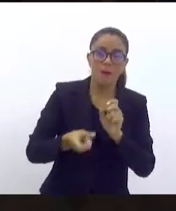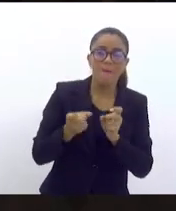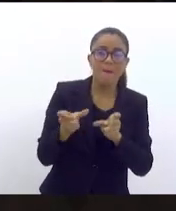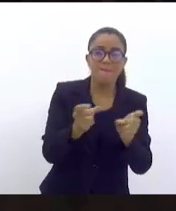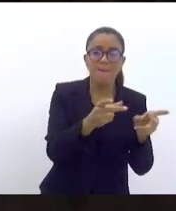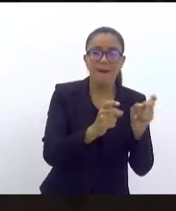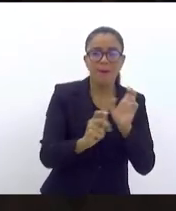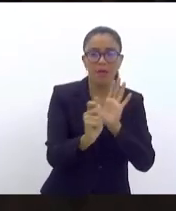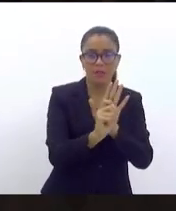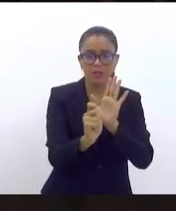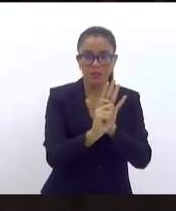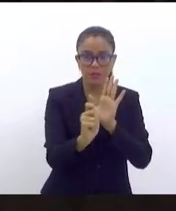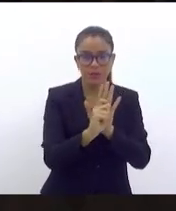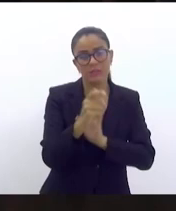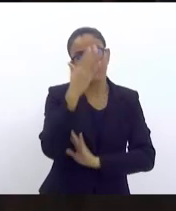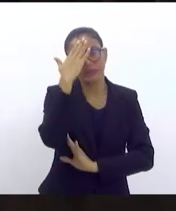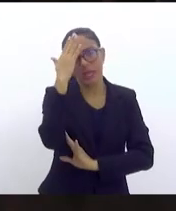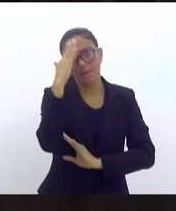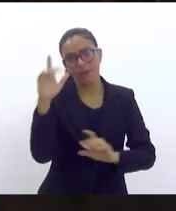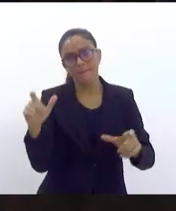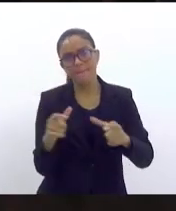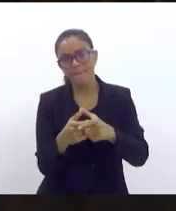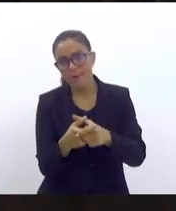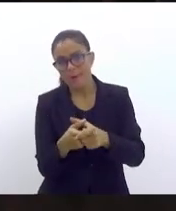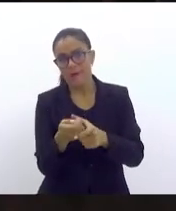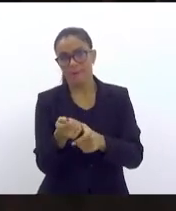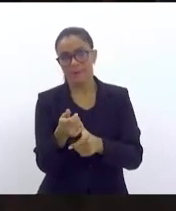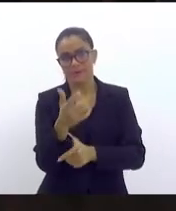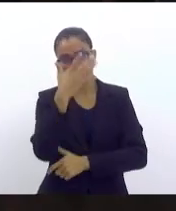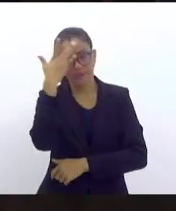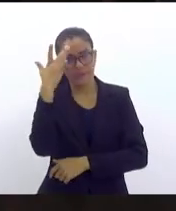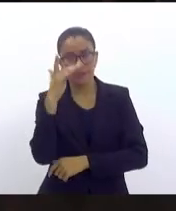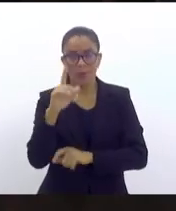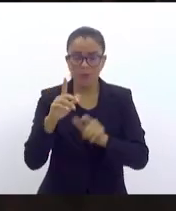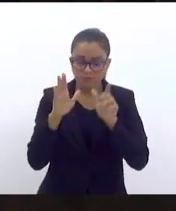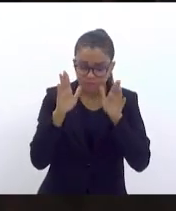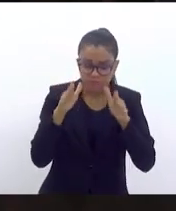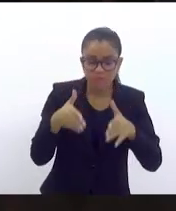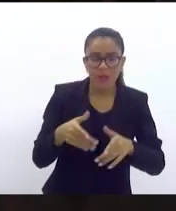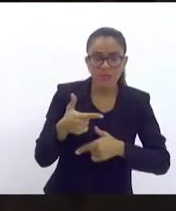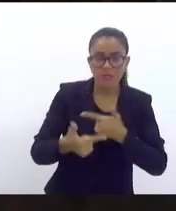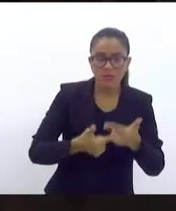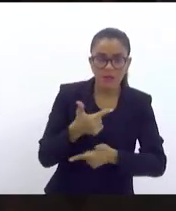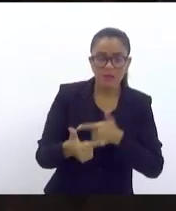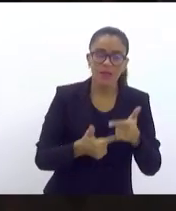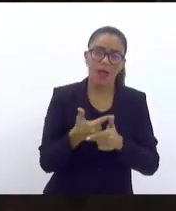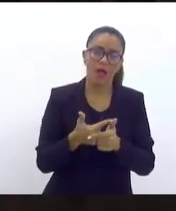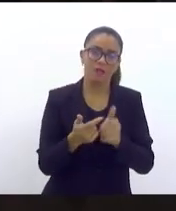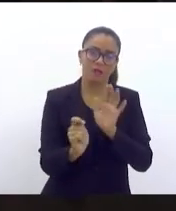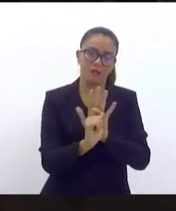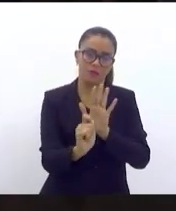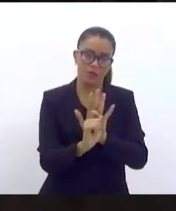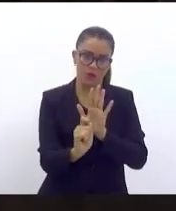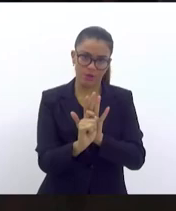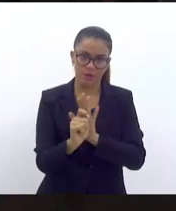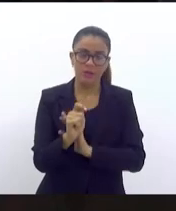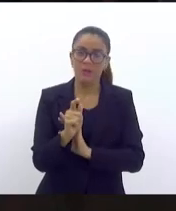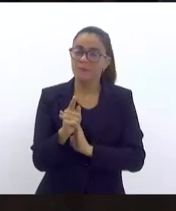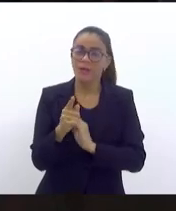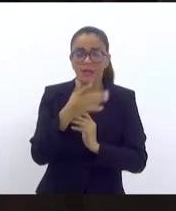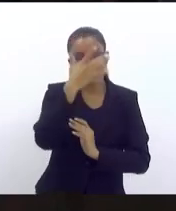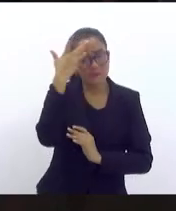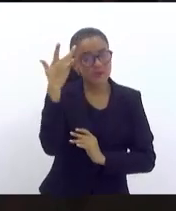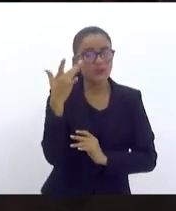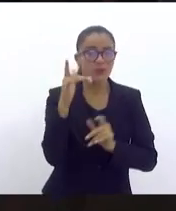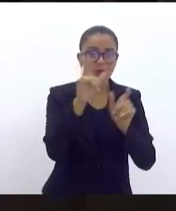parcela ínfima de pessoas que estão dedicadas ao Crime ali naquela comunidade causando terror aqueles cidadãos